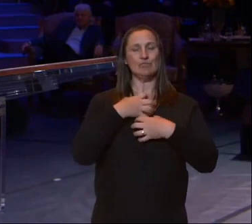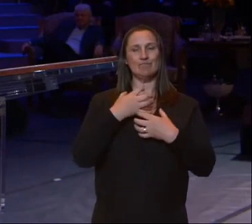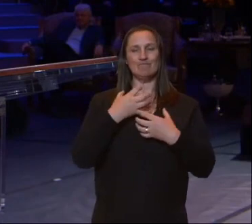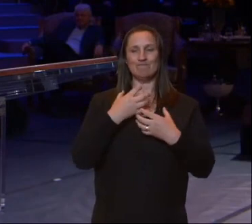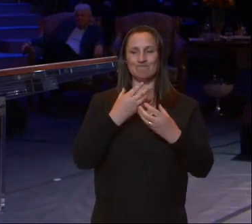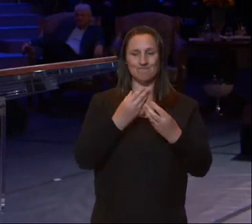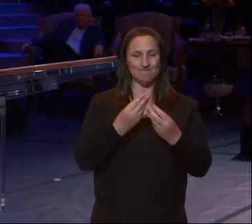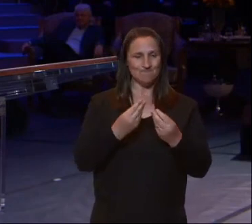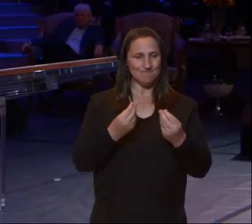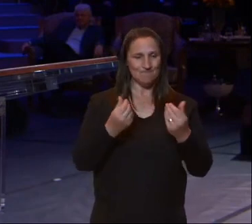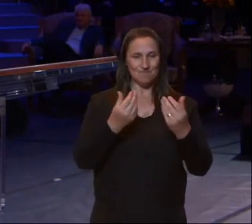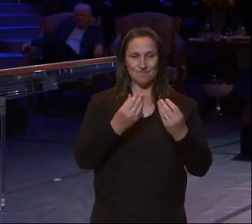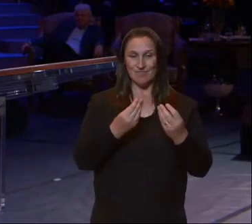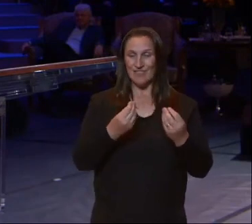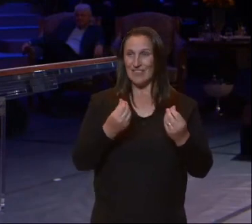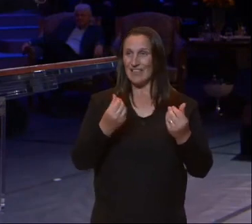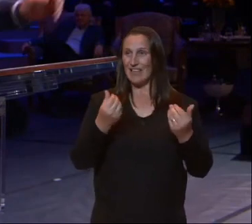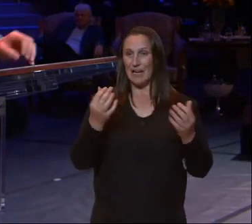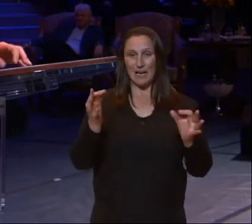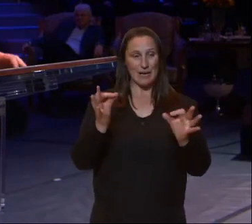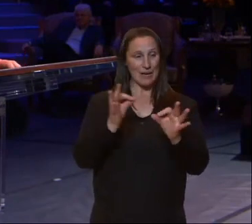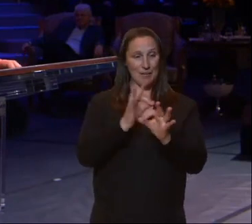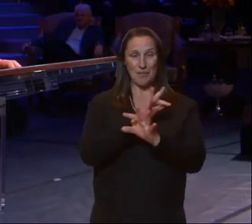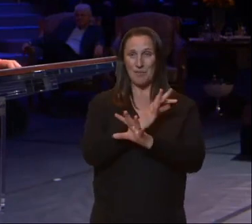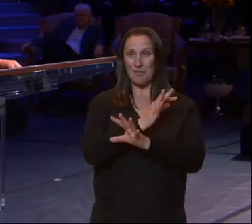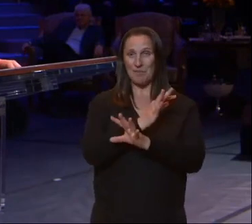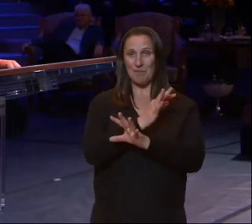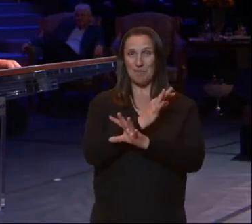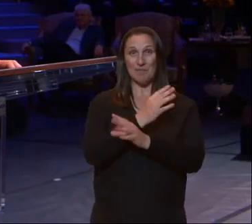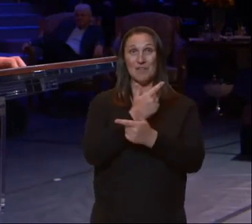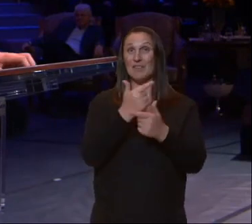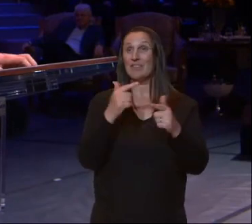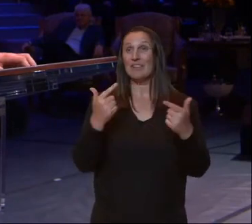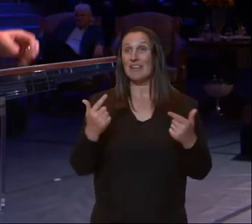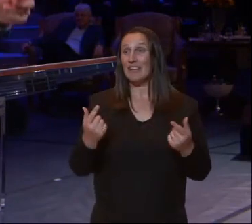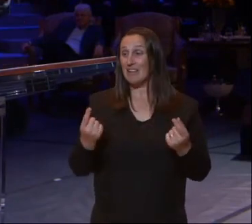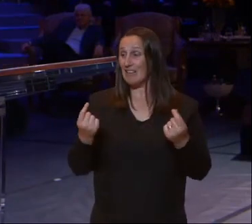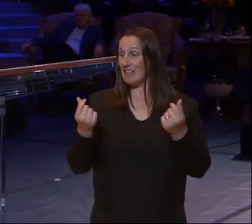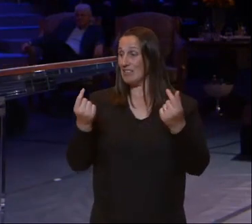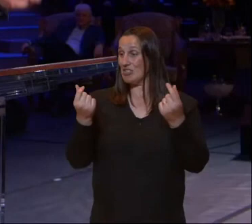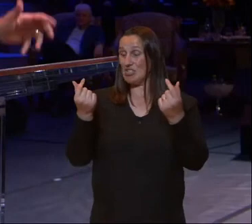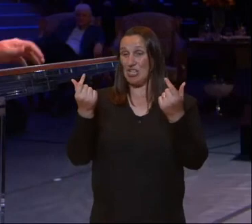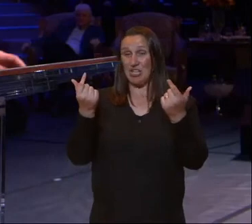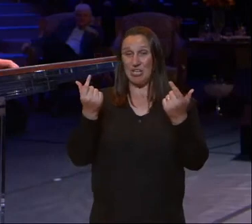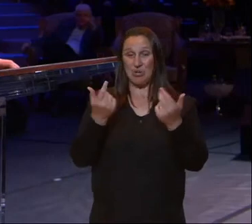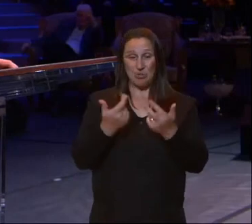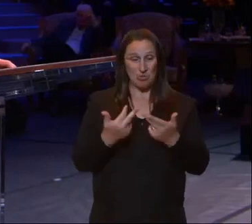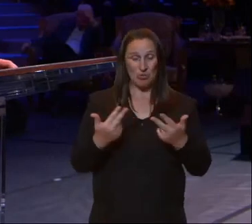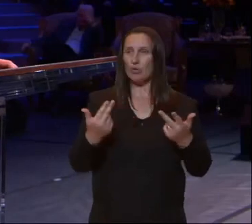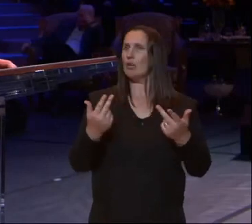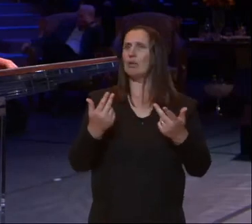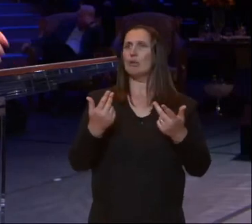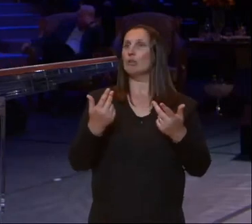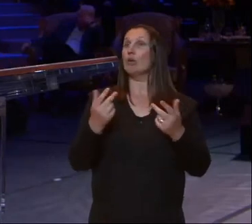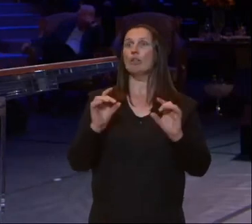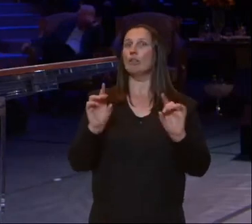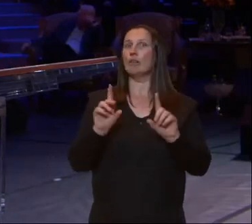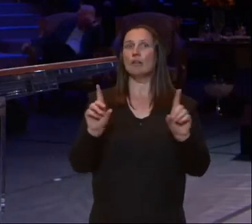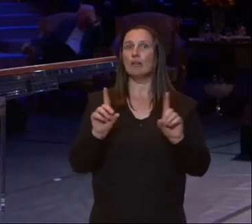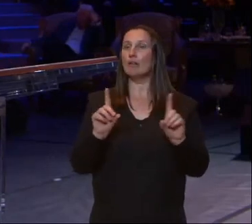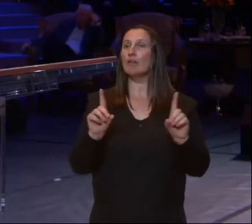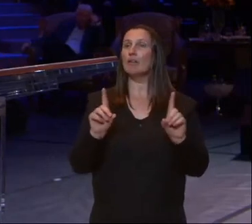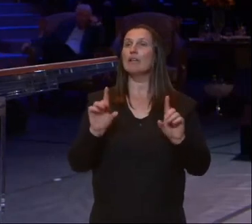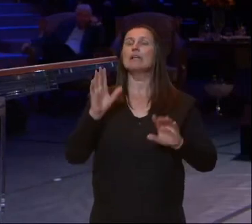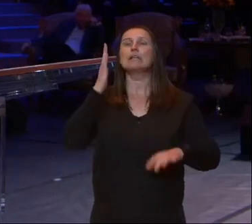recursos esgotaram, acabaram. E eu não estou falando apenas de recursos financeiros. Sabe